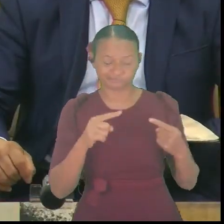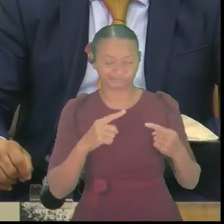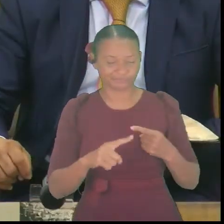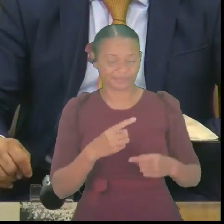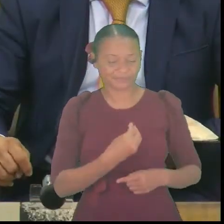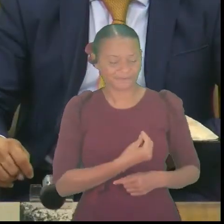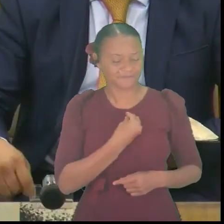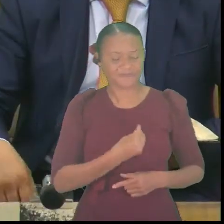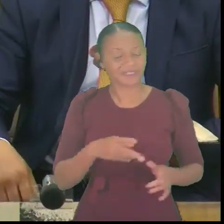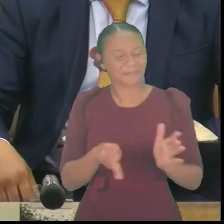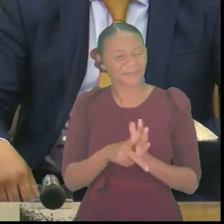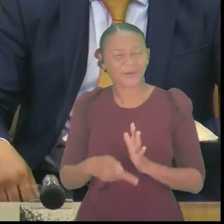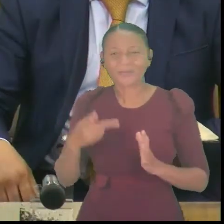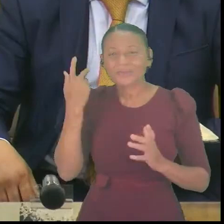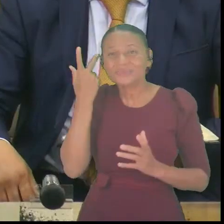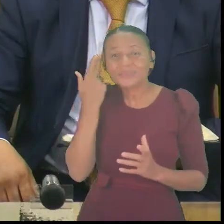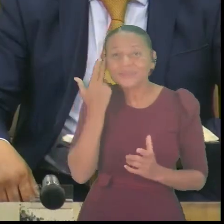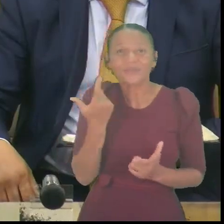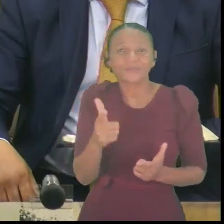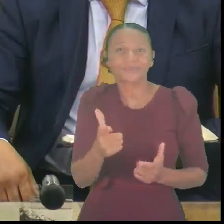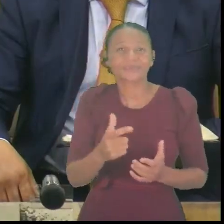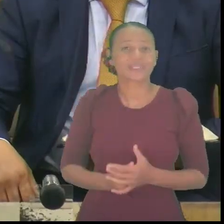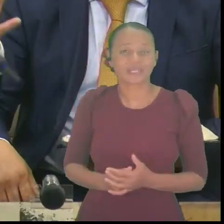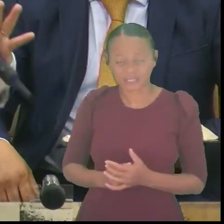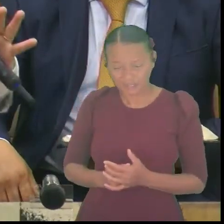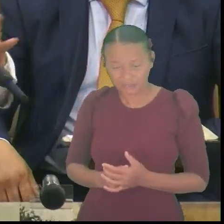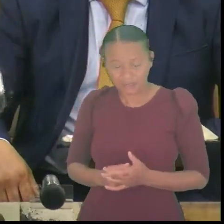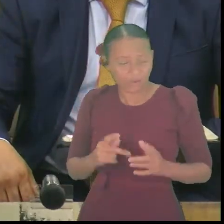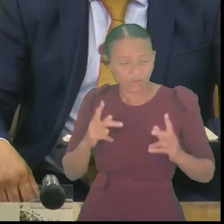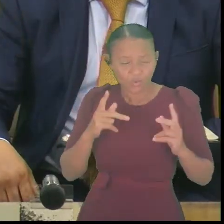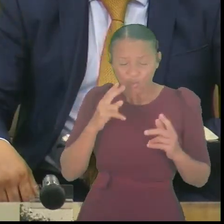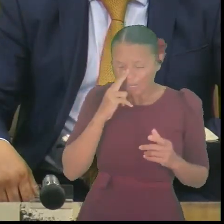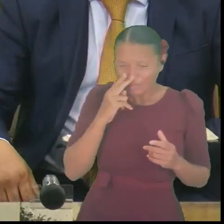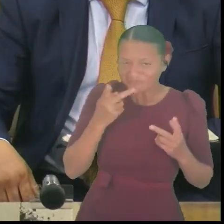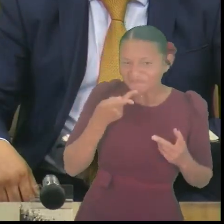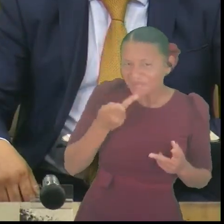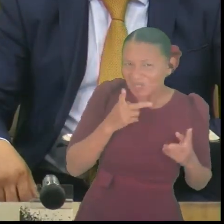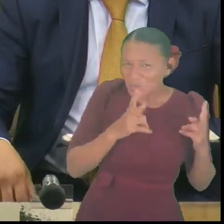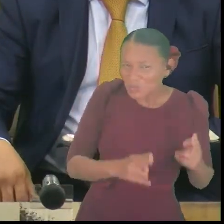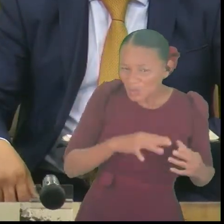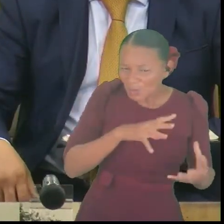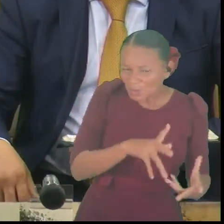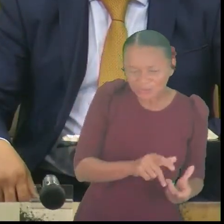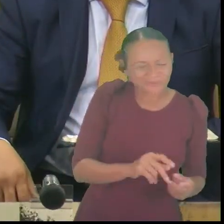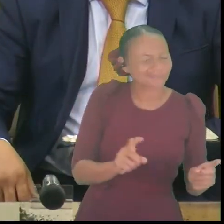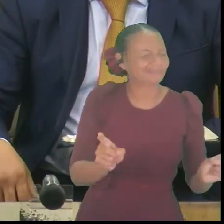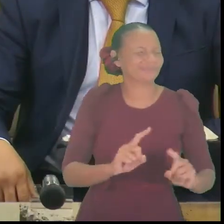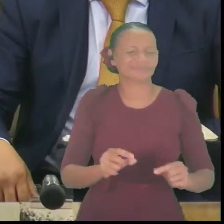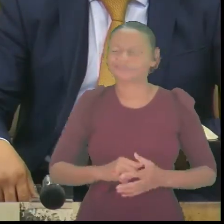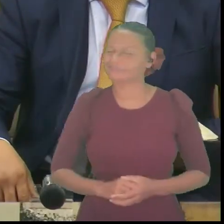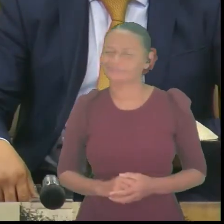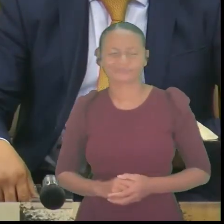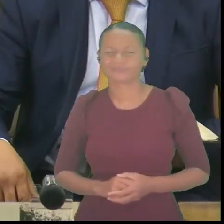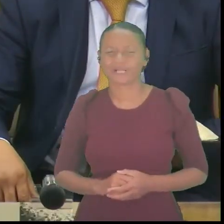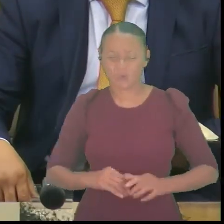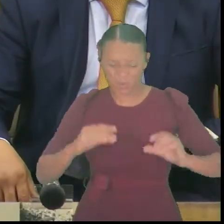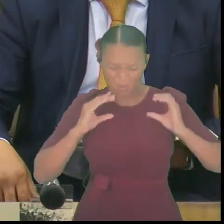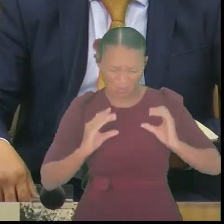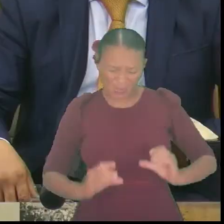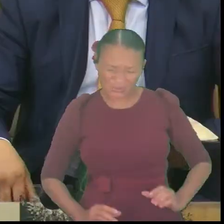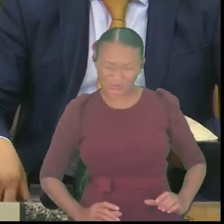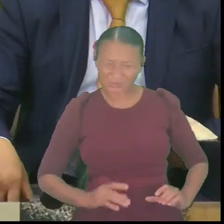não é natural. O crente não fala como naturalmente o mundo fala. O crente não se comporta como naturalmente o